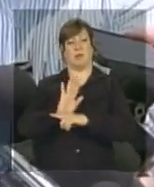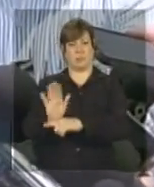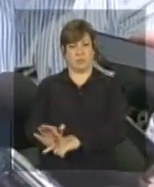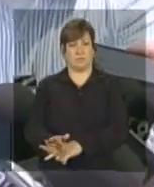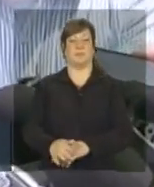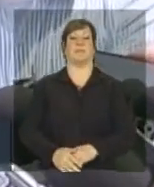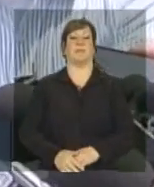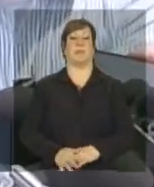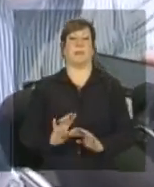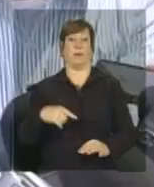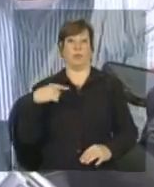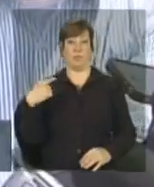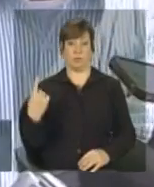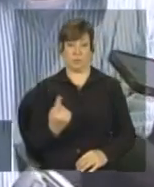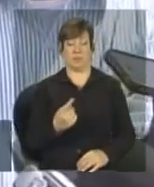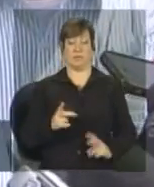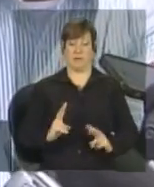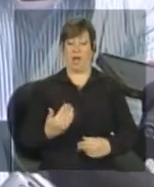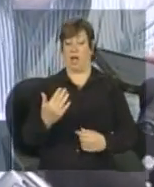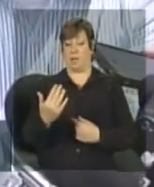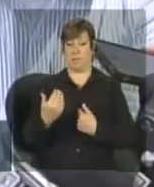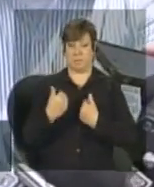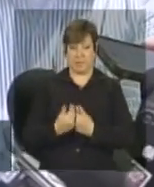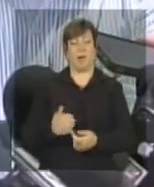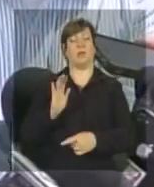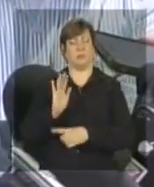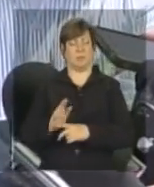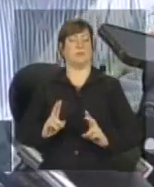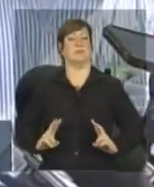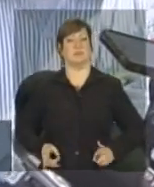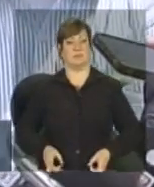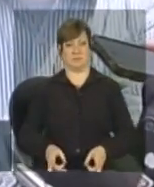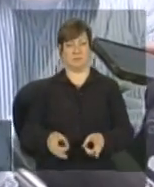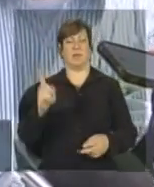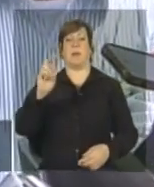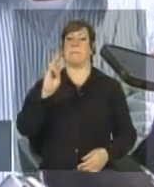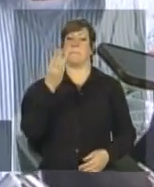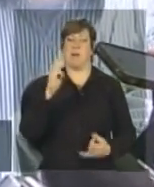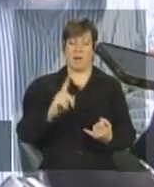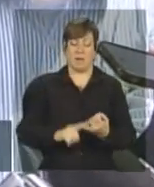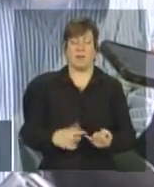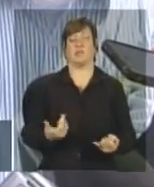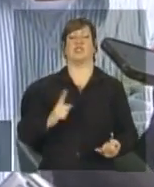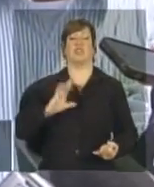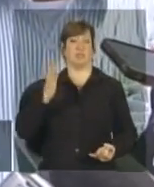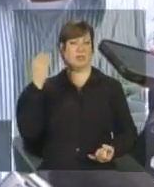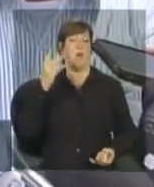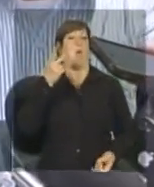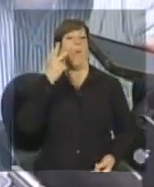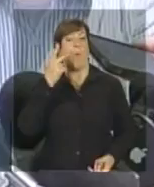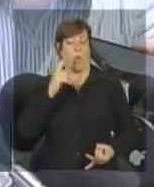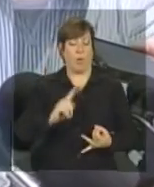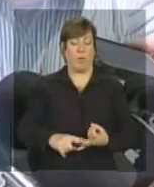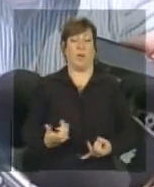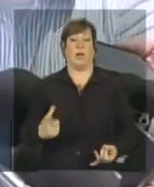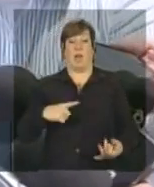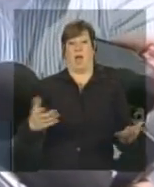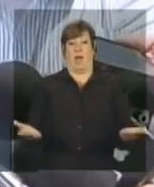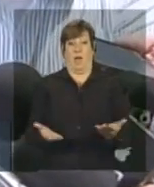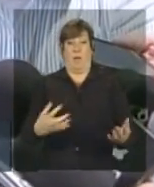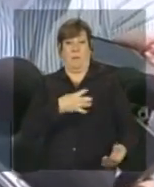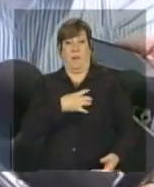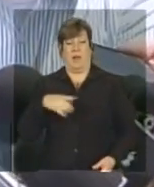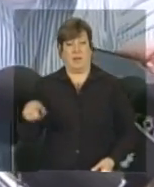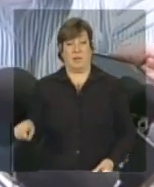em os governos solicitando, isso ocorreu em todos os casos, no Maranhão, ocorreu no Ceará, agora ocorre